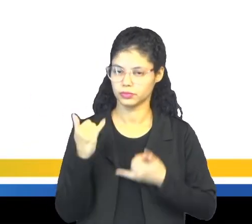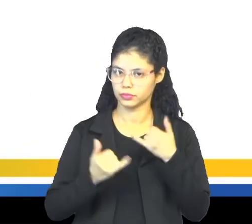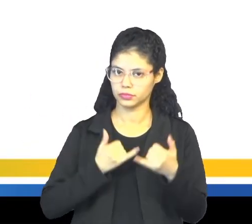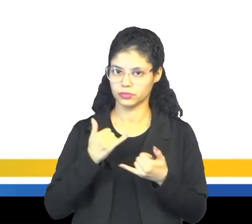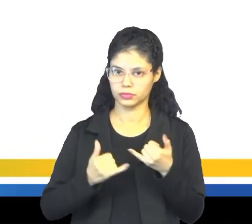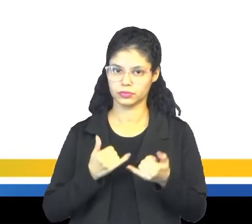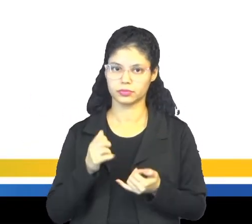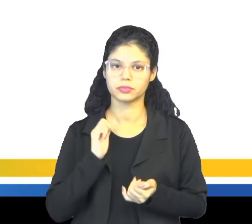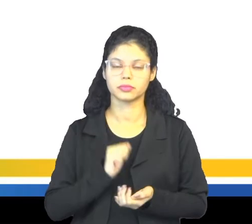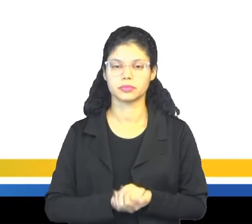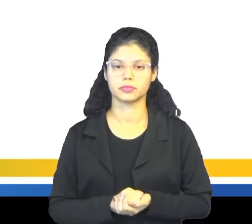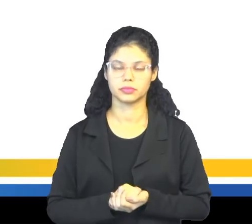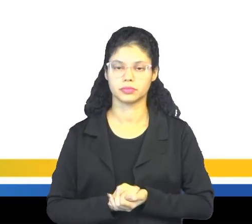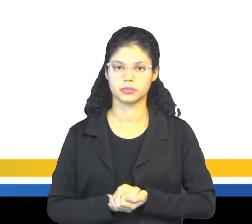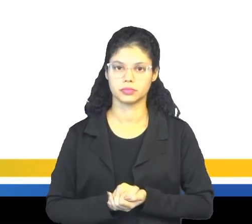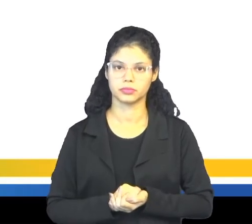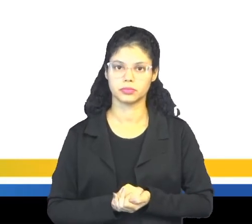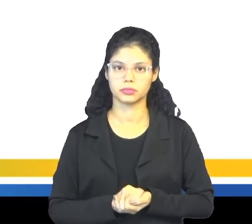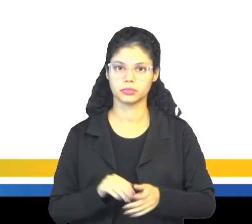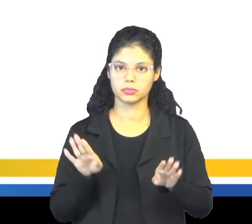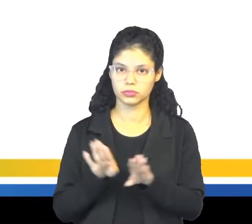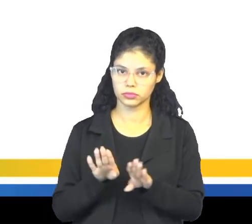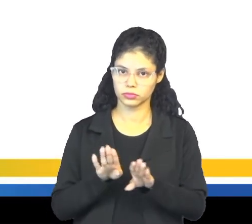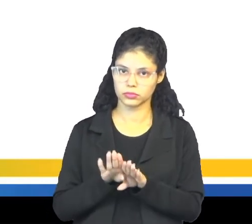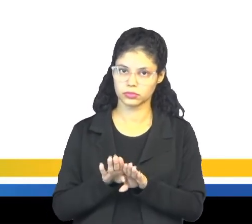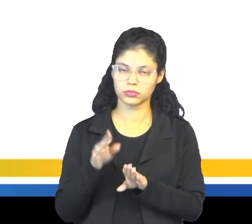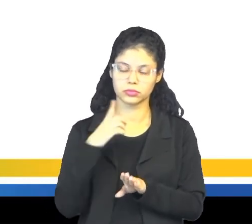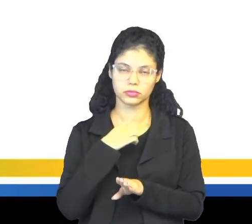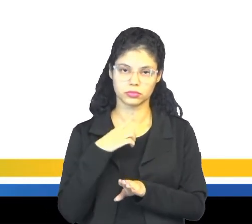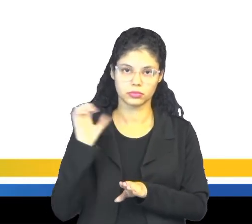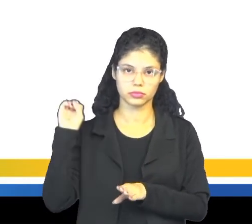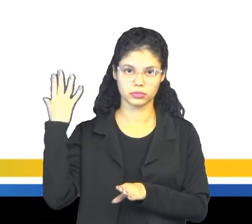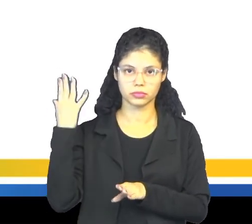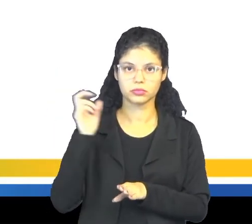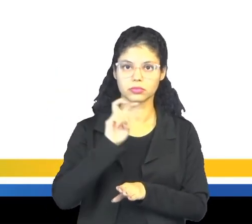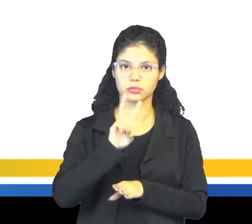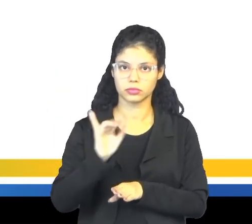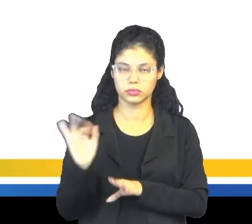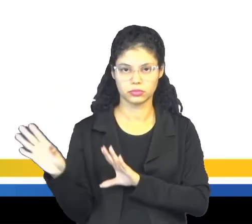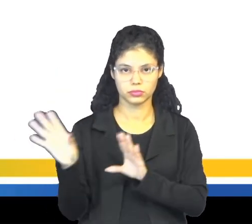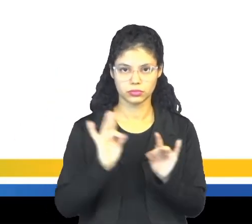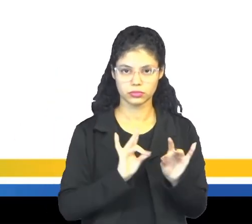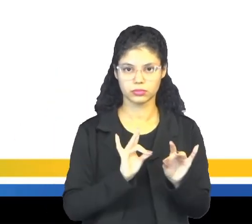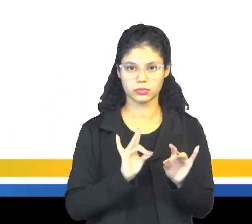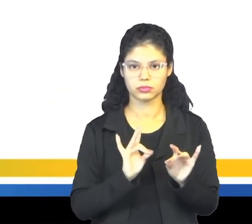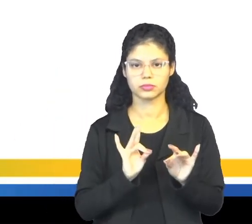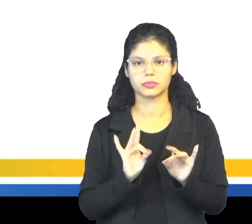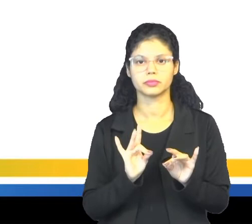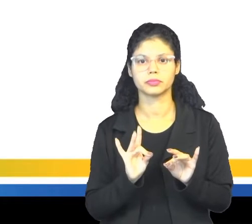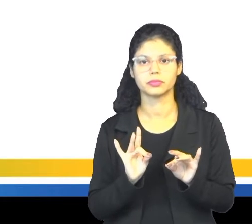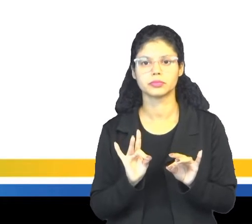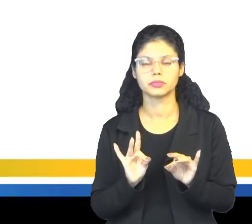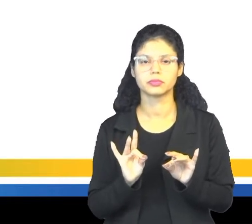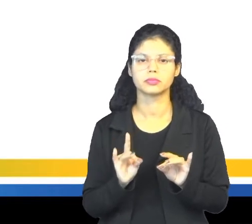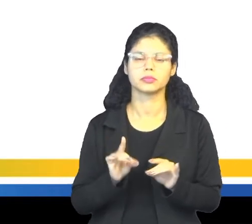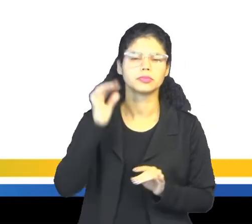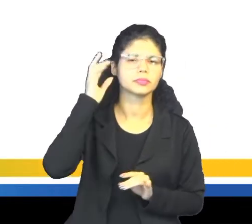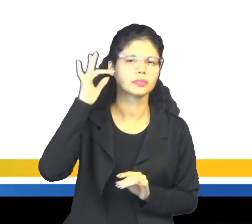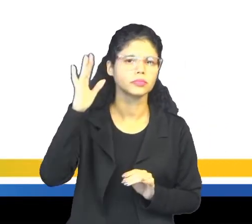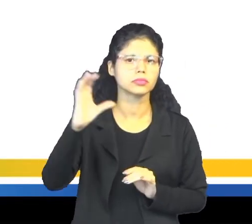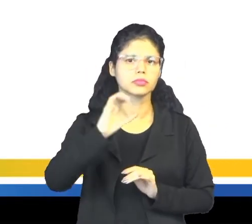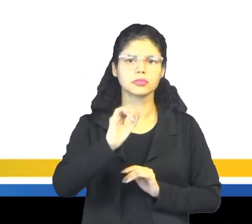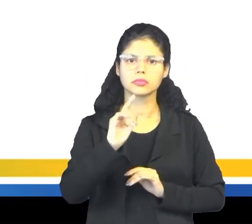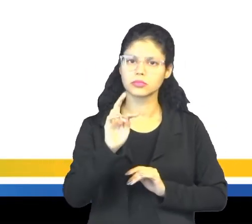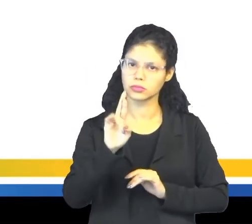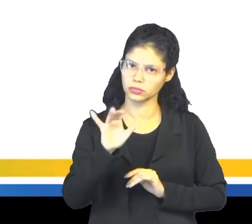joguinho, né? outro brinquedo, de certa forma, que ele vai trazer também uma ilusão de